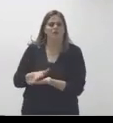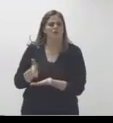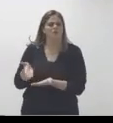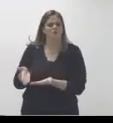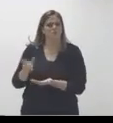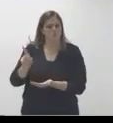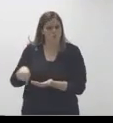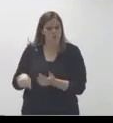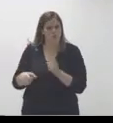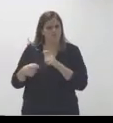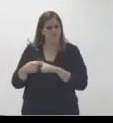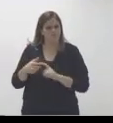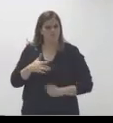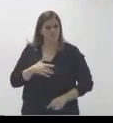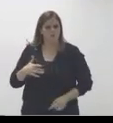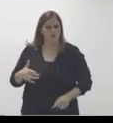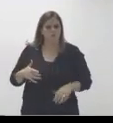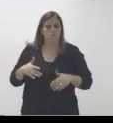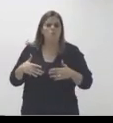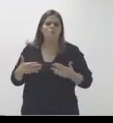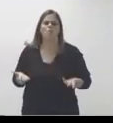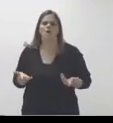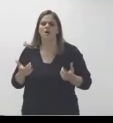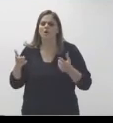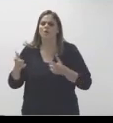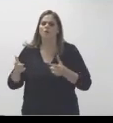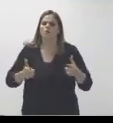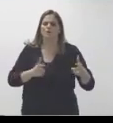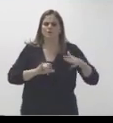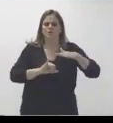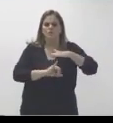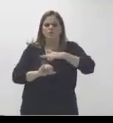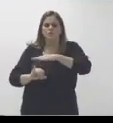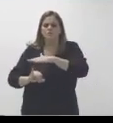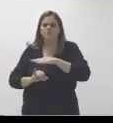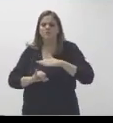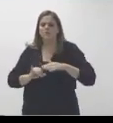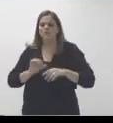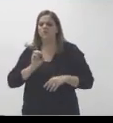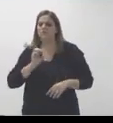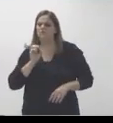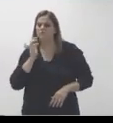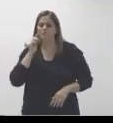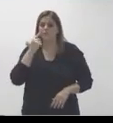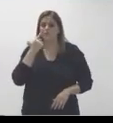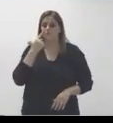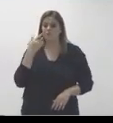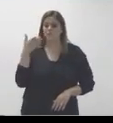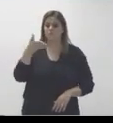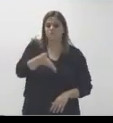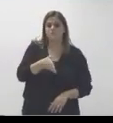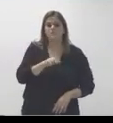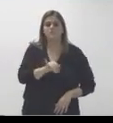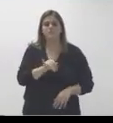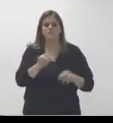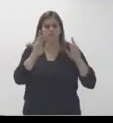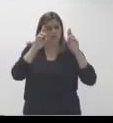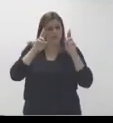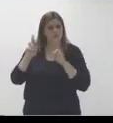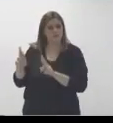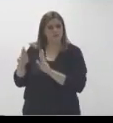saúde e verificar se essas entidades elas de fato obedecem à ideologia o